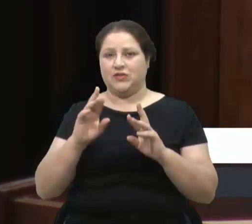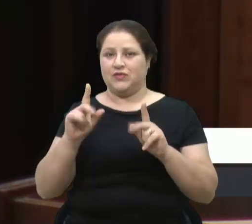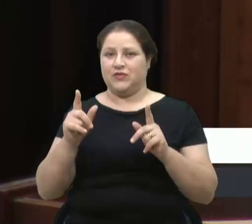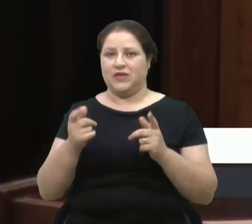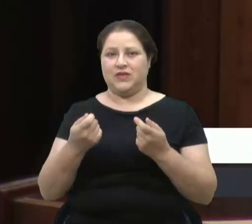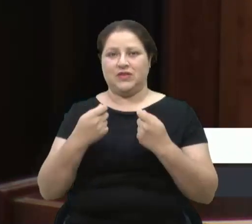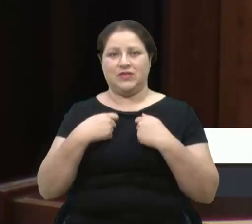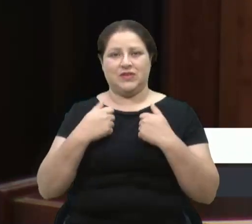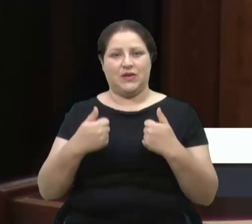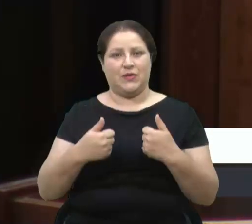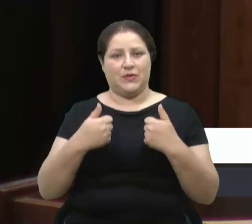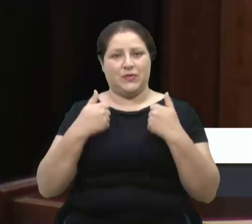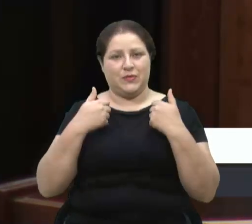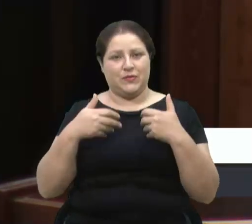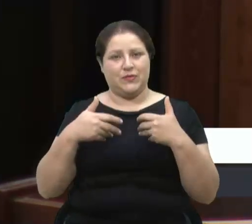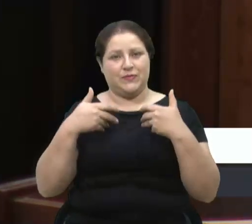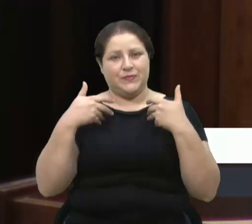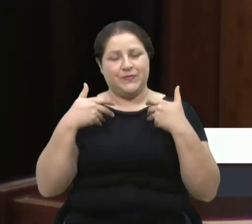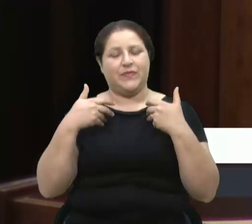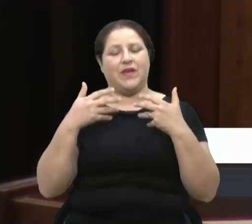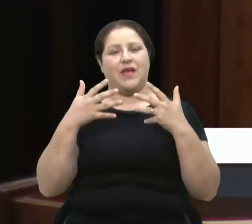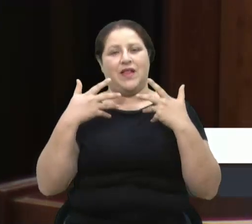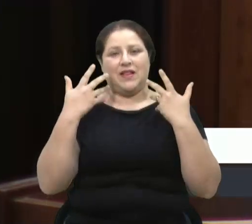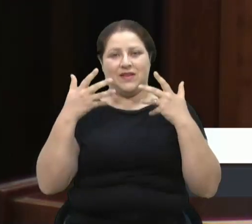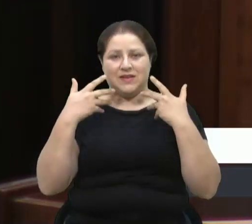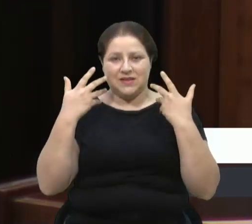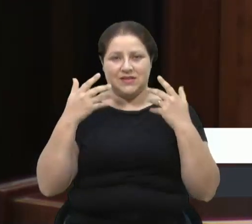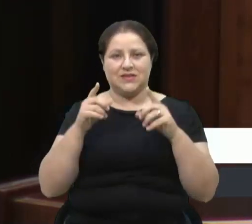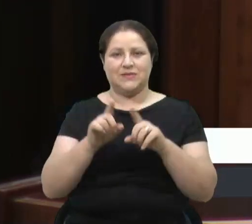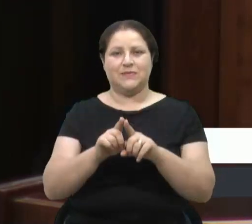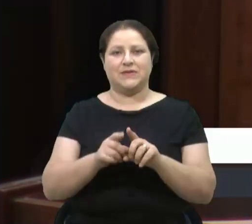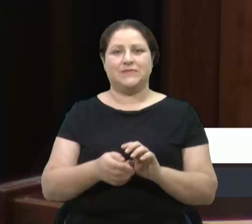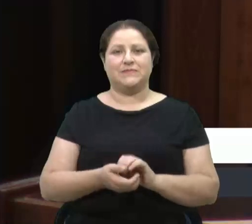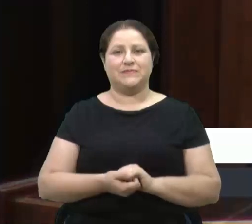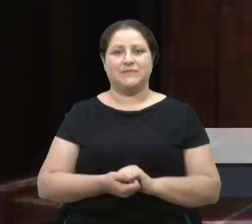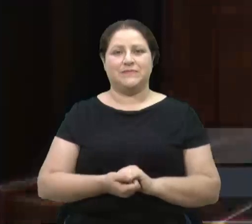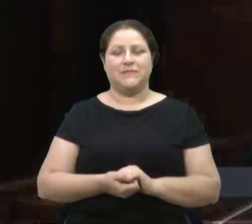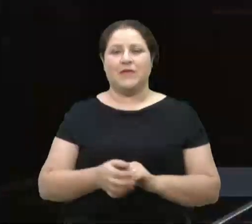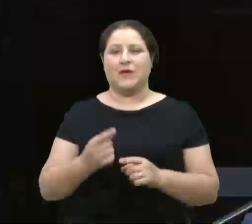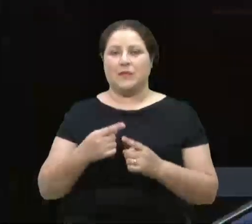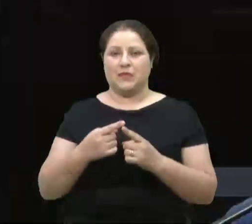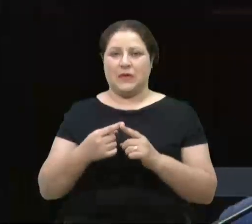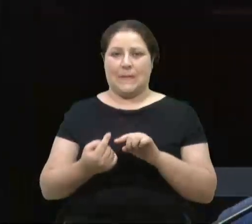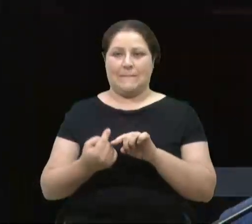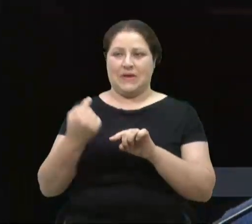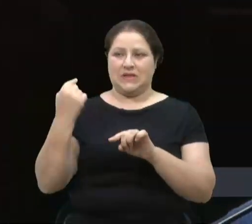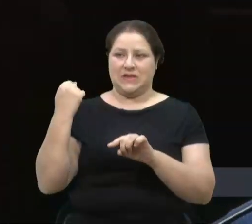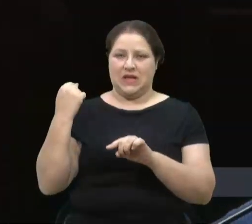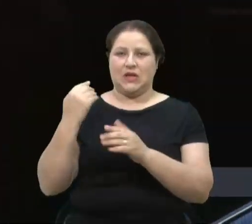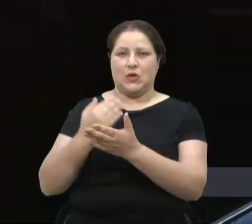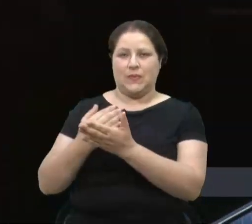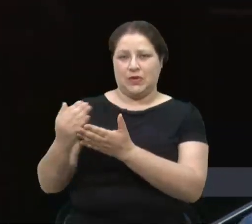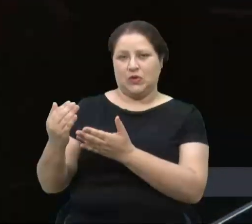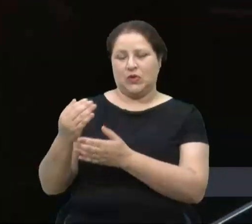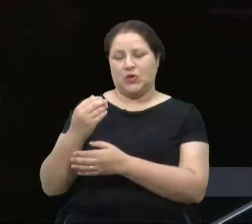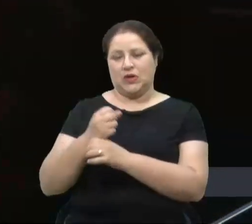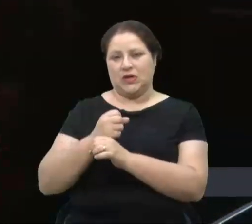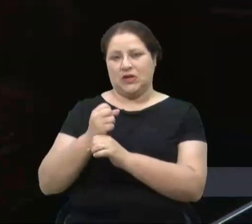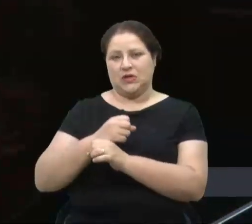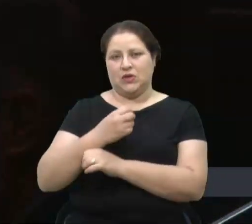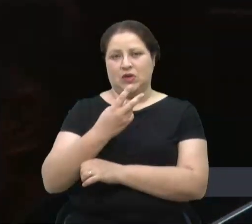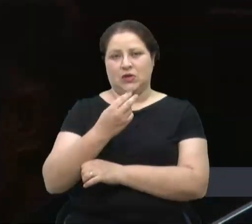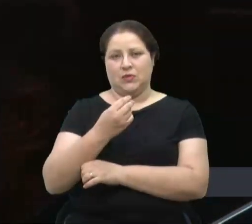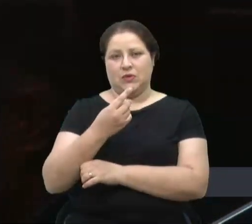orgulho e de alegria porque lá em 2013 quando a escola começou